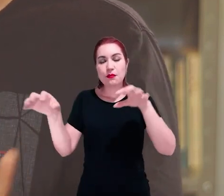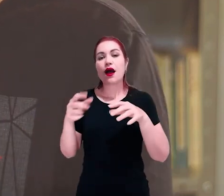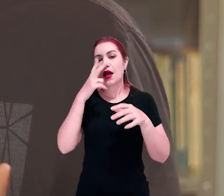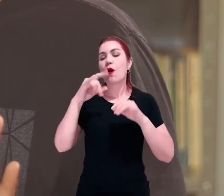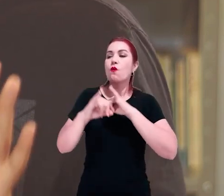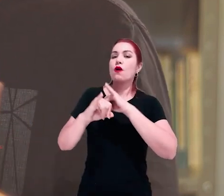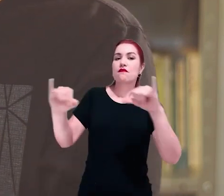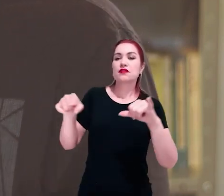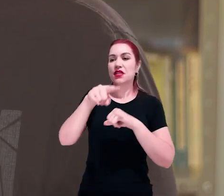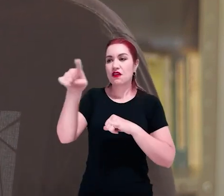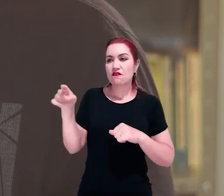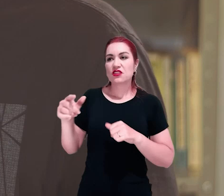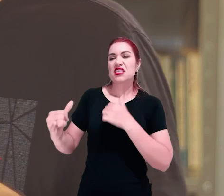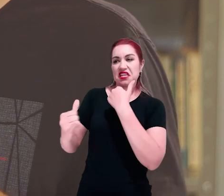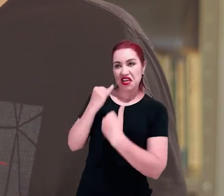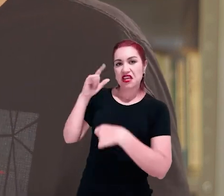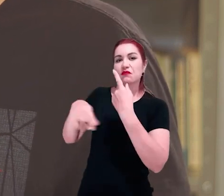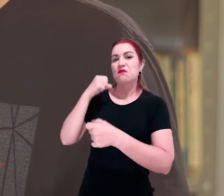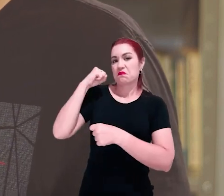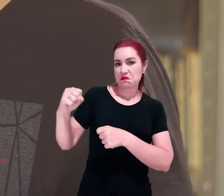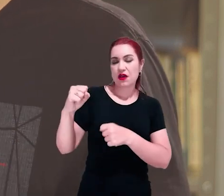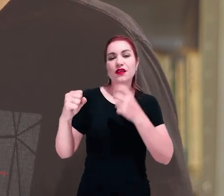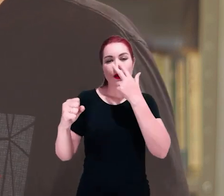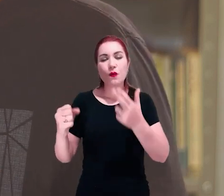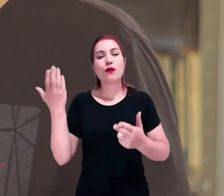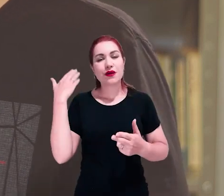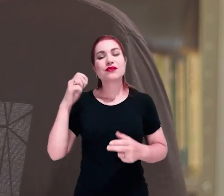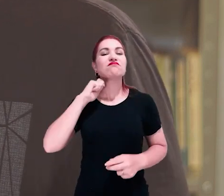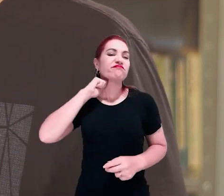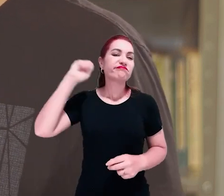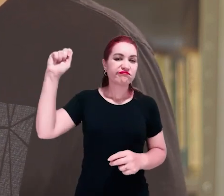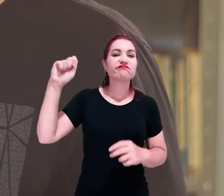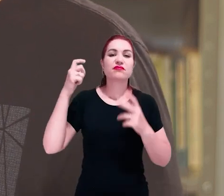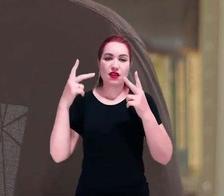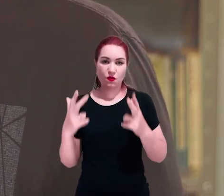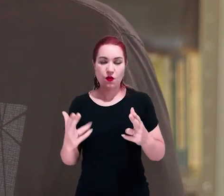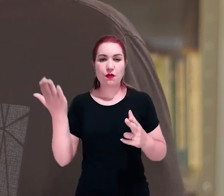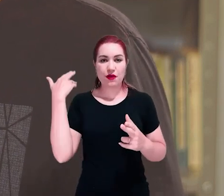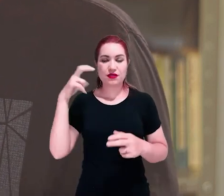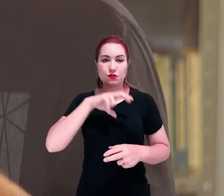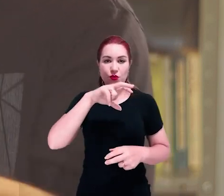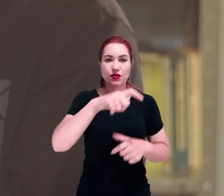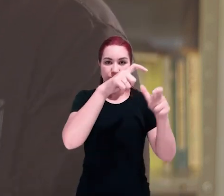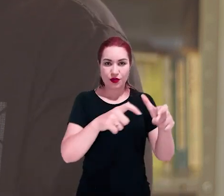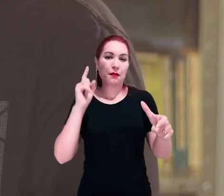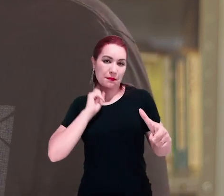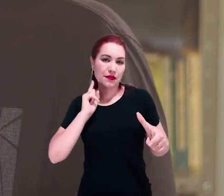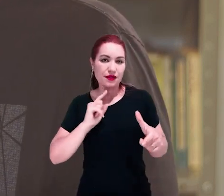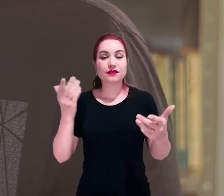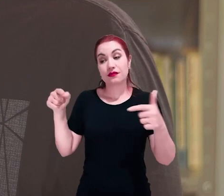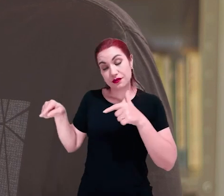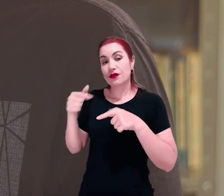mais, tá? Que o traidor acontece isso. Assim como aconteceu com Tiradentes, essa mesma questão no caso dos portugueses lá em Minas Gerais, né? Então isso também aconteceria